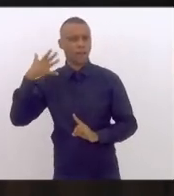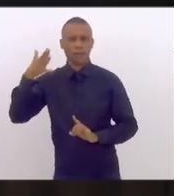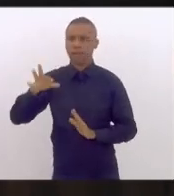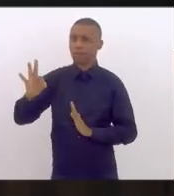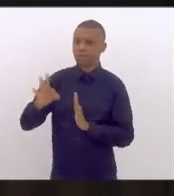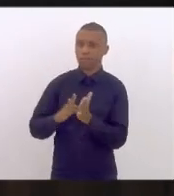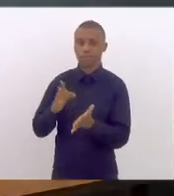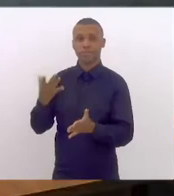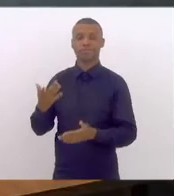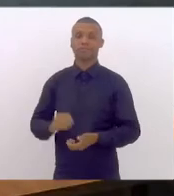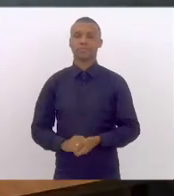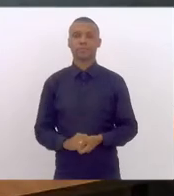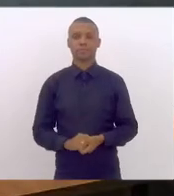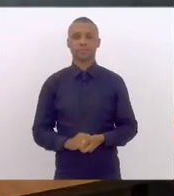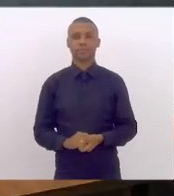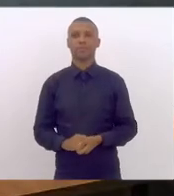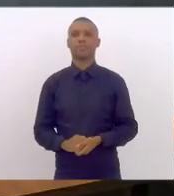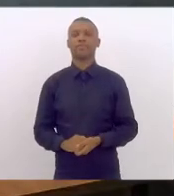inscrito